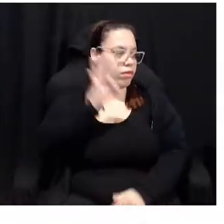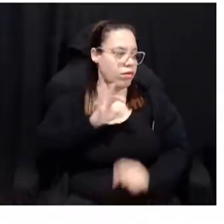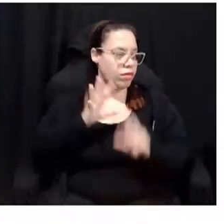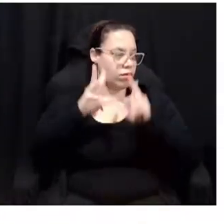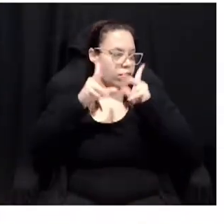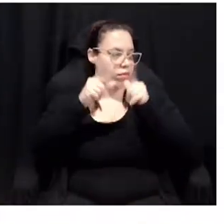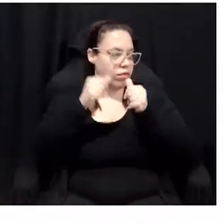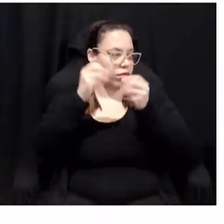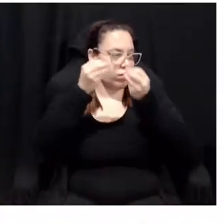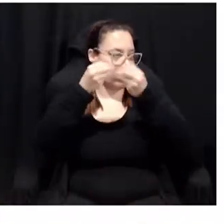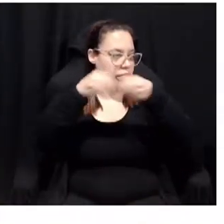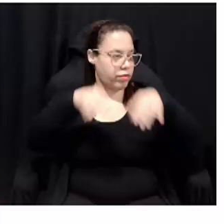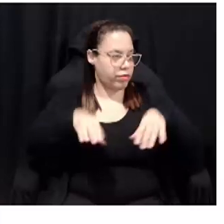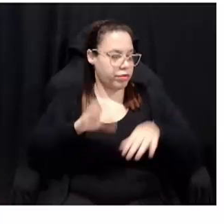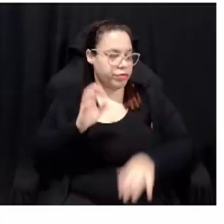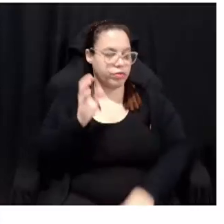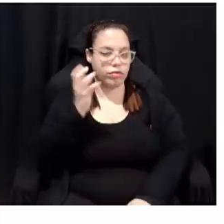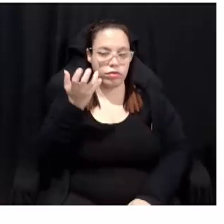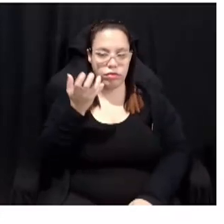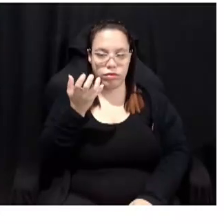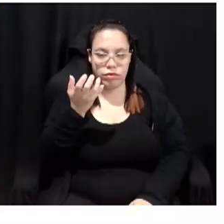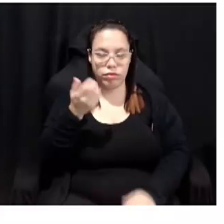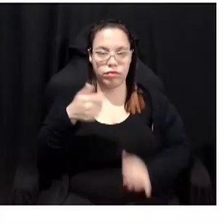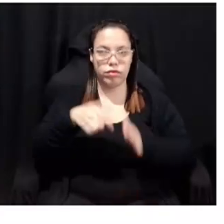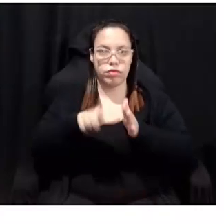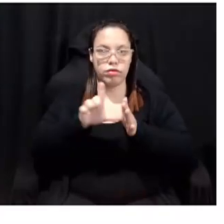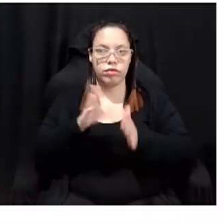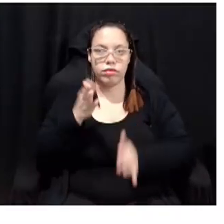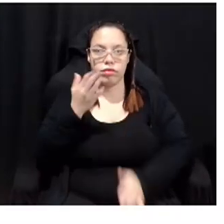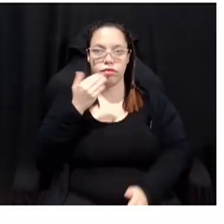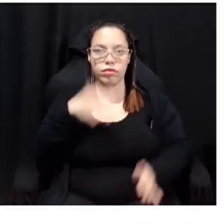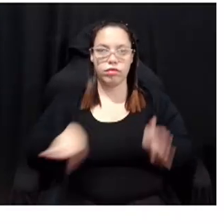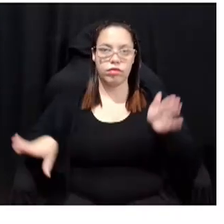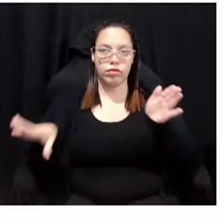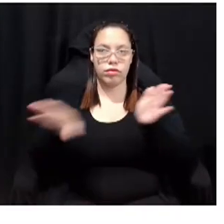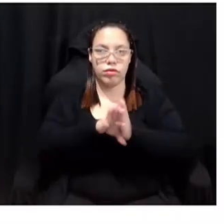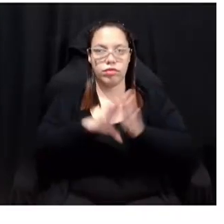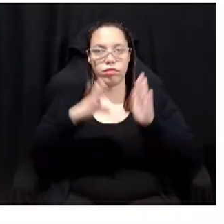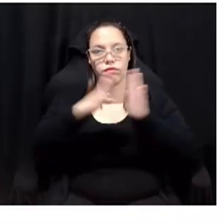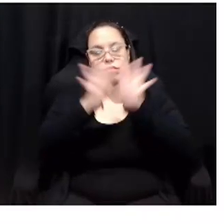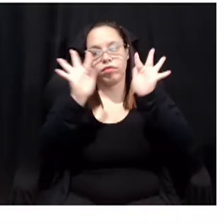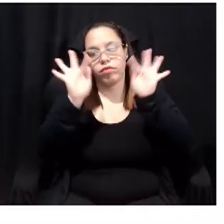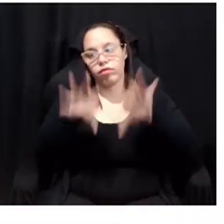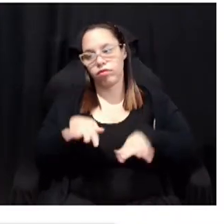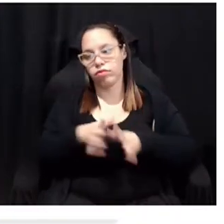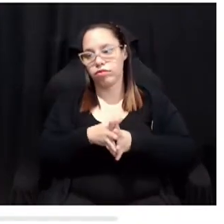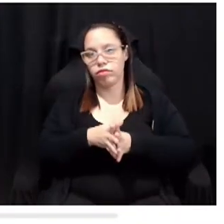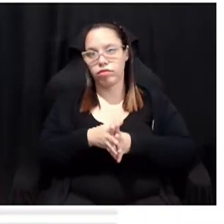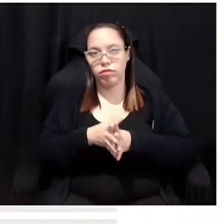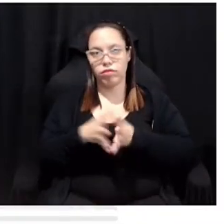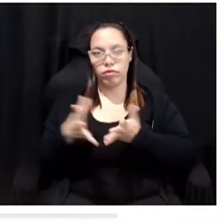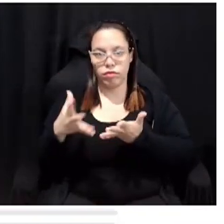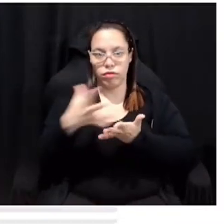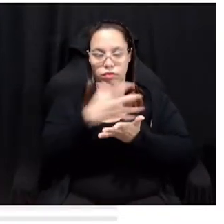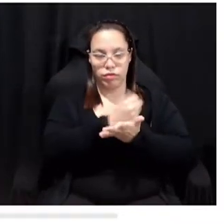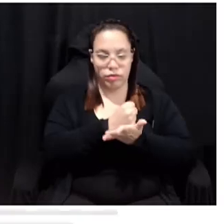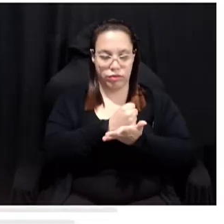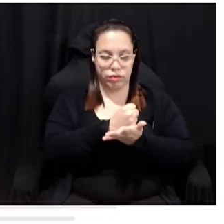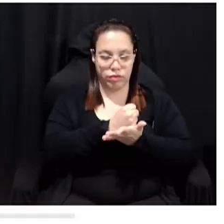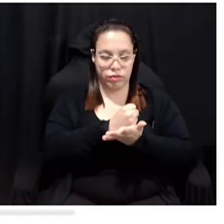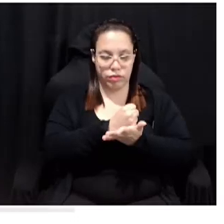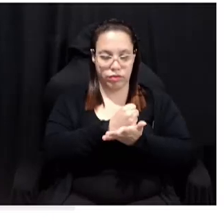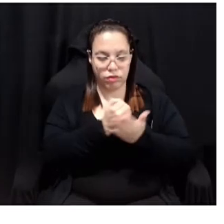desperdício acontece antes do alimento chegar à casa do consumidor, desde a colheita até o armazenamento